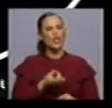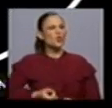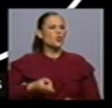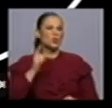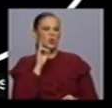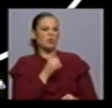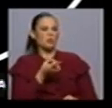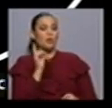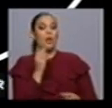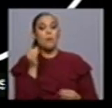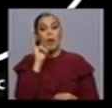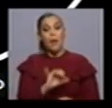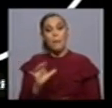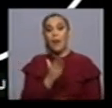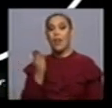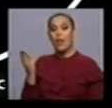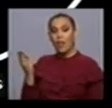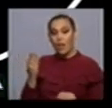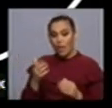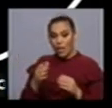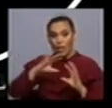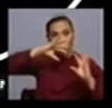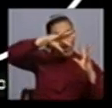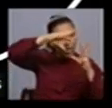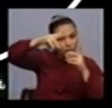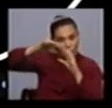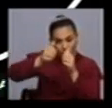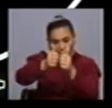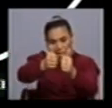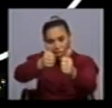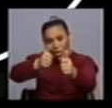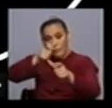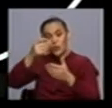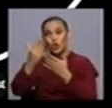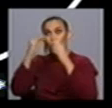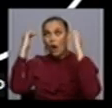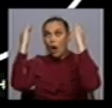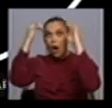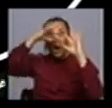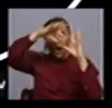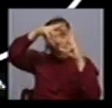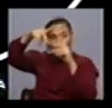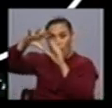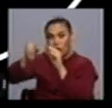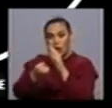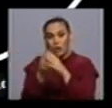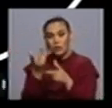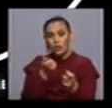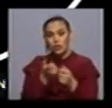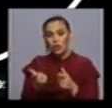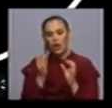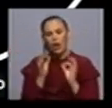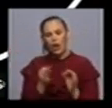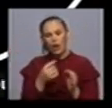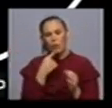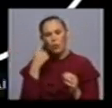nós estamos a ver. É uma galáxia distante e é aquilo que os astrónomos chamam uma galáxia explosiva ou de formação estelar muito